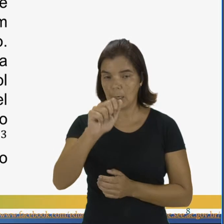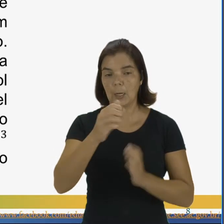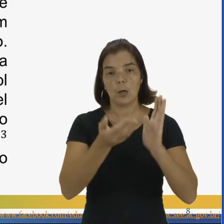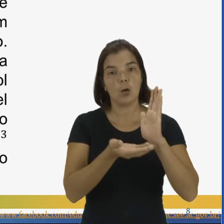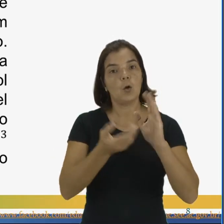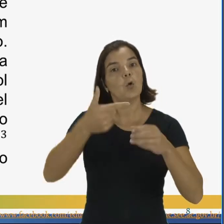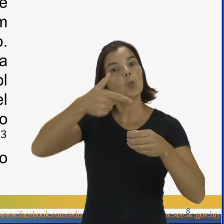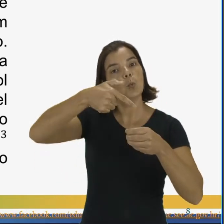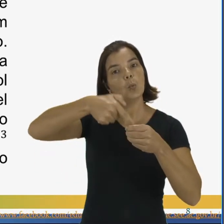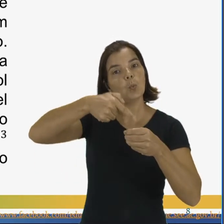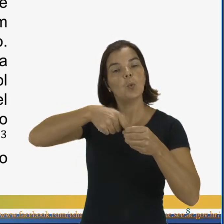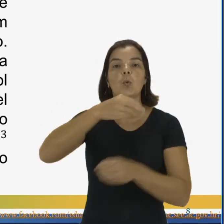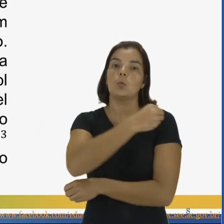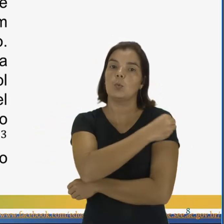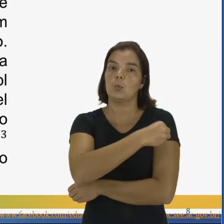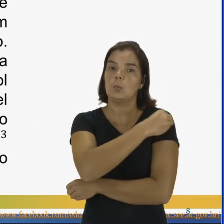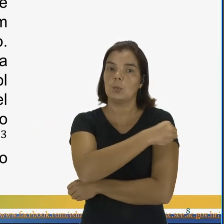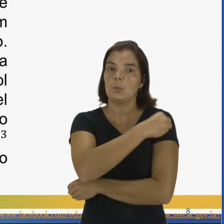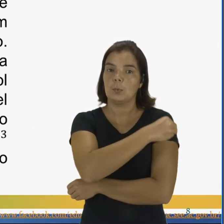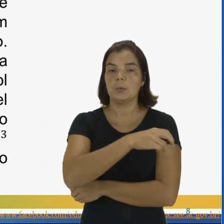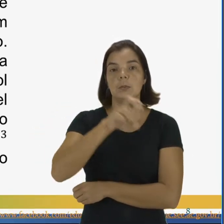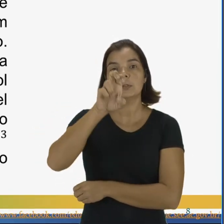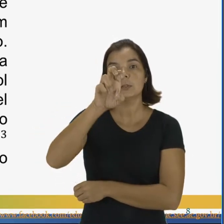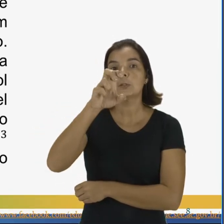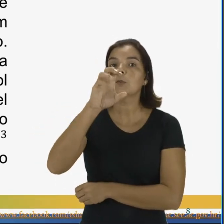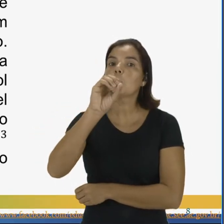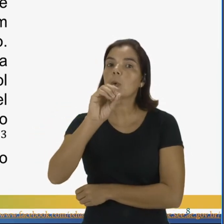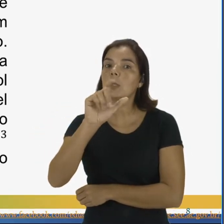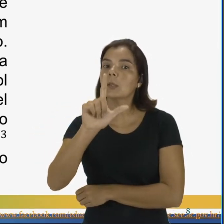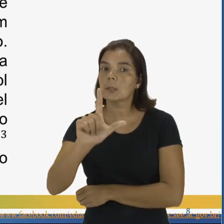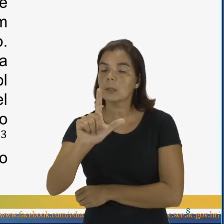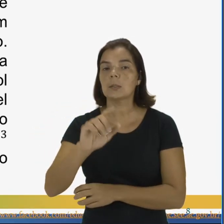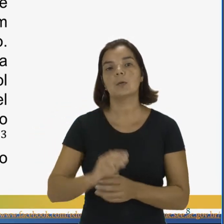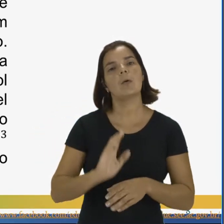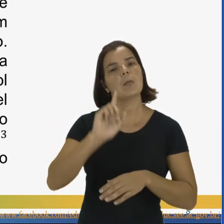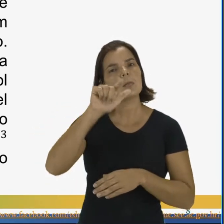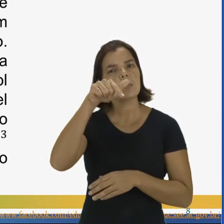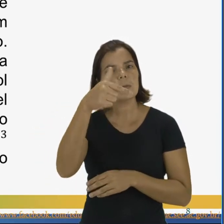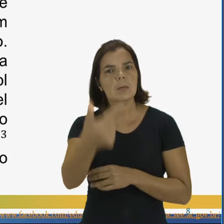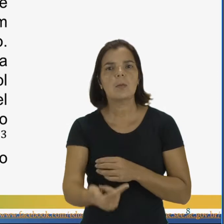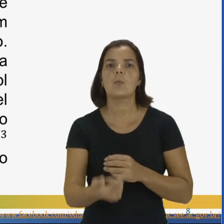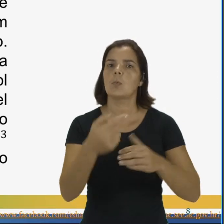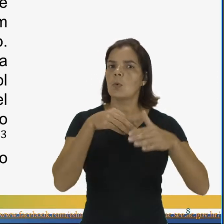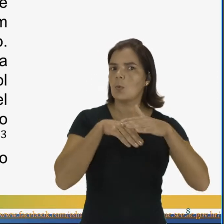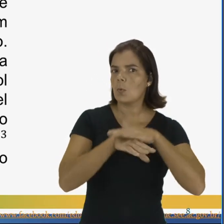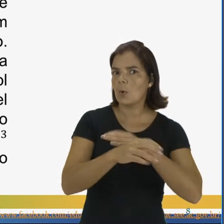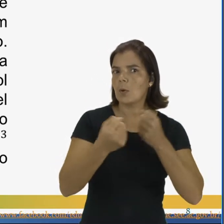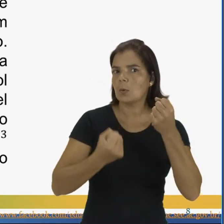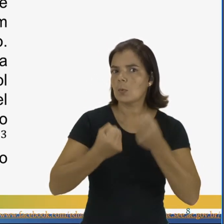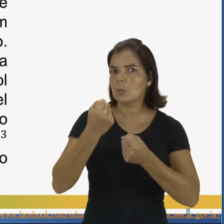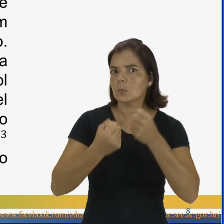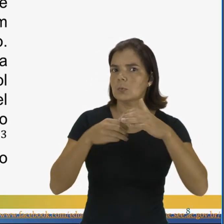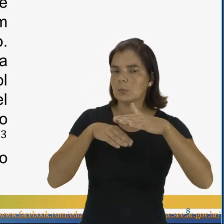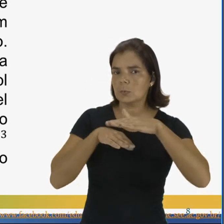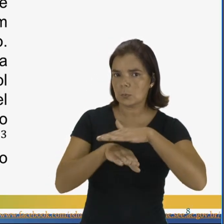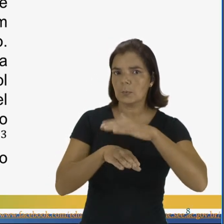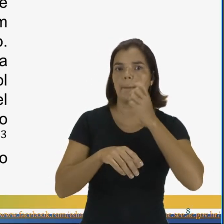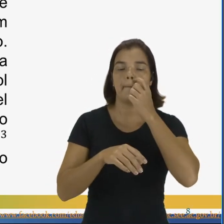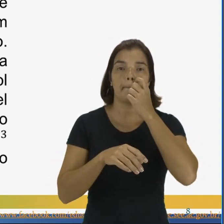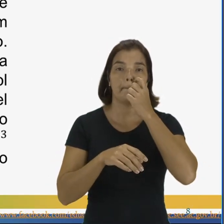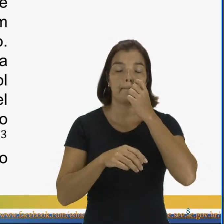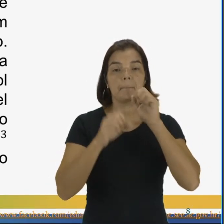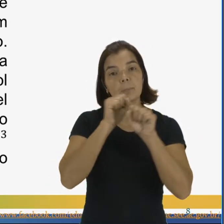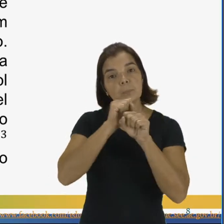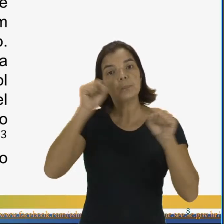tanque de seu automóvel, com a capacidade de 50 litros, e logo em seguida guardou o veículo no estacionamento.